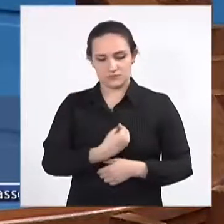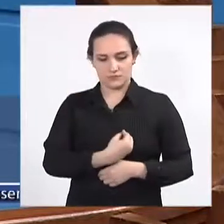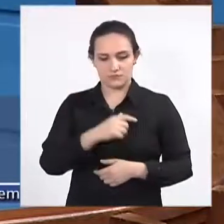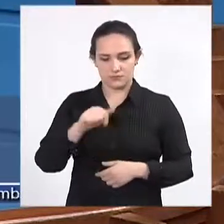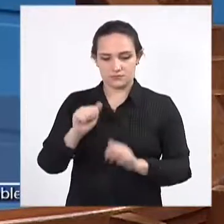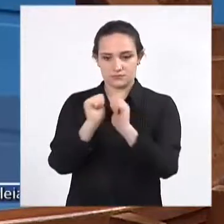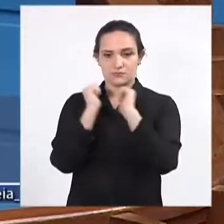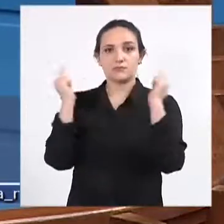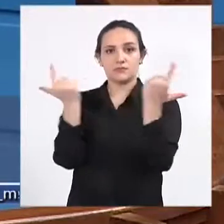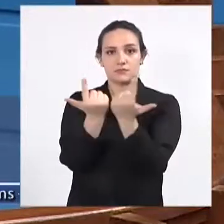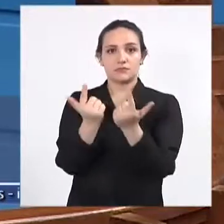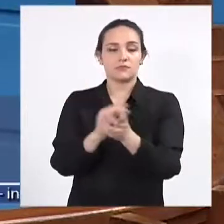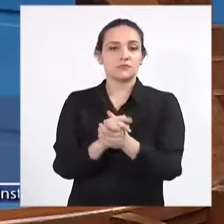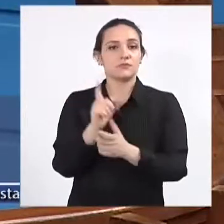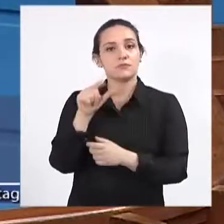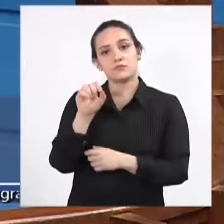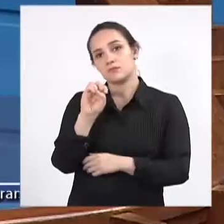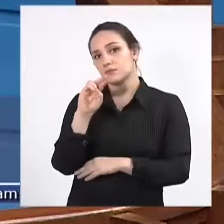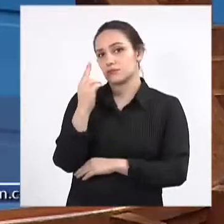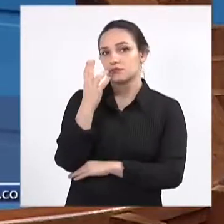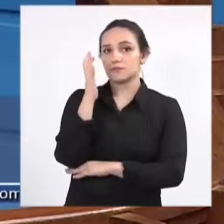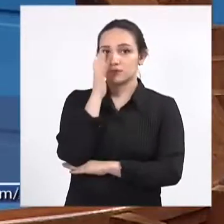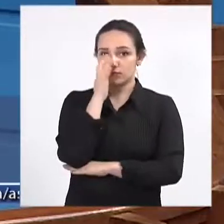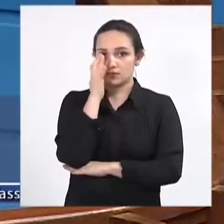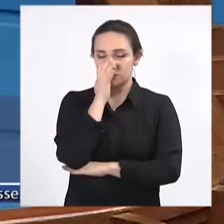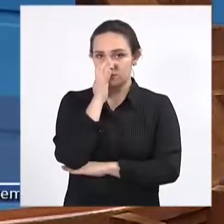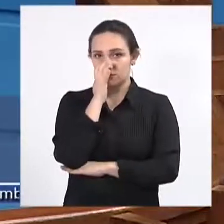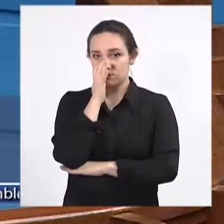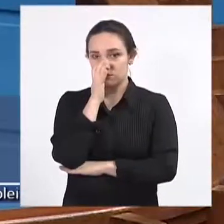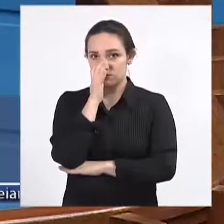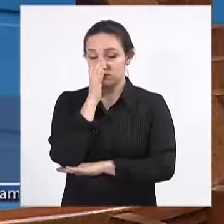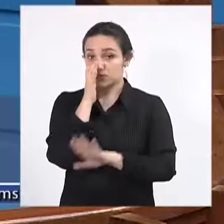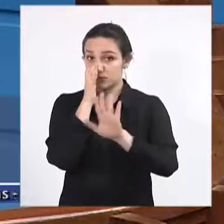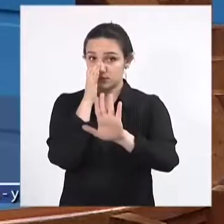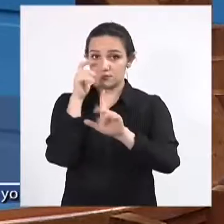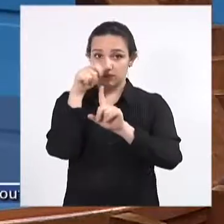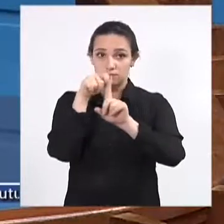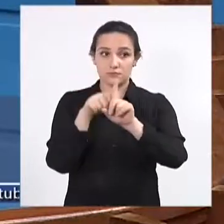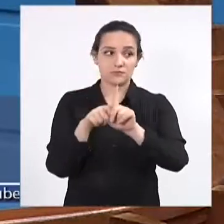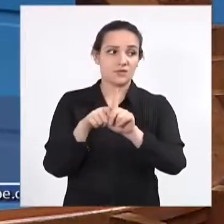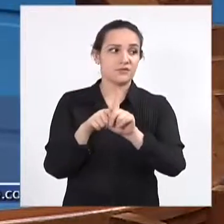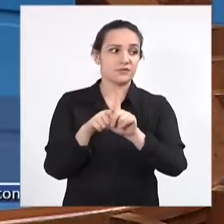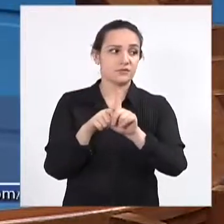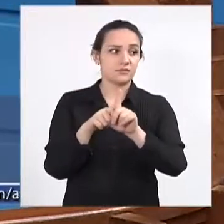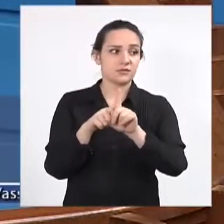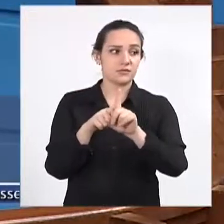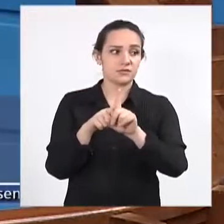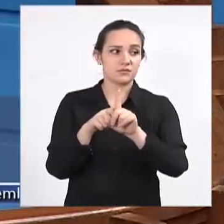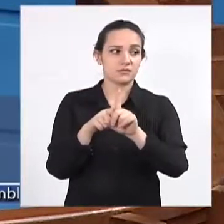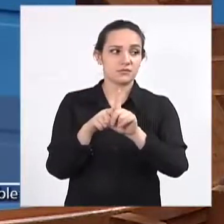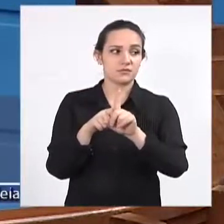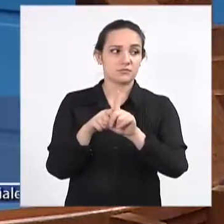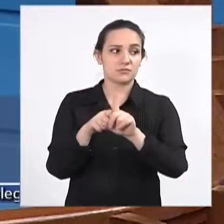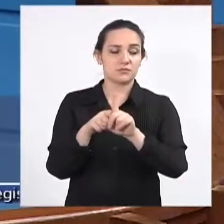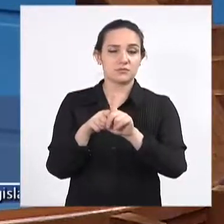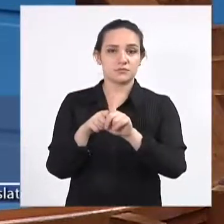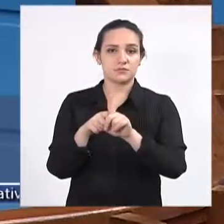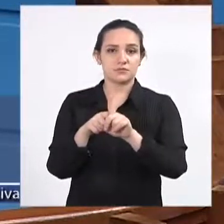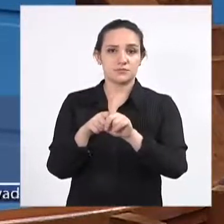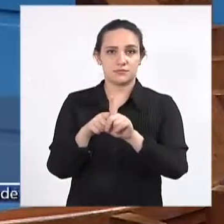na Assembleia Legislativa, que estão nos assistindo. Este mês é um